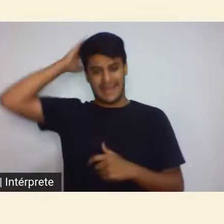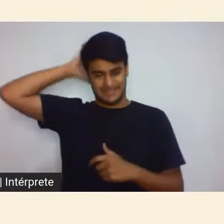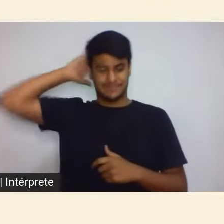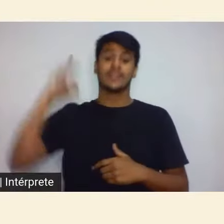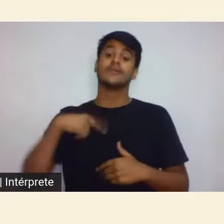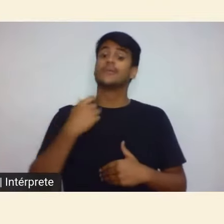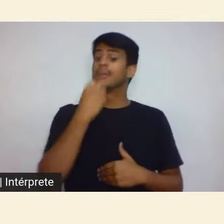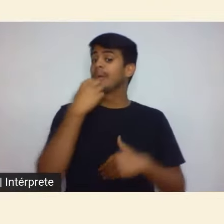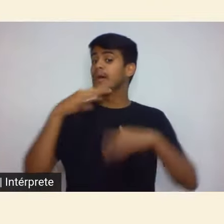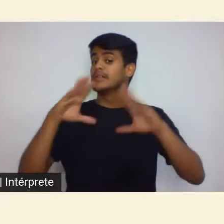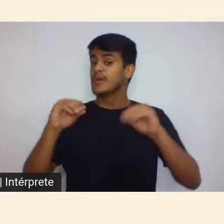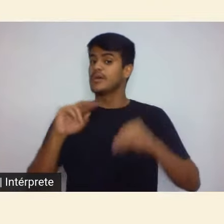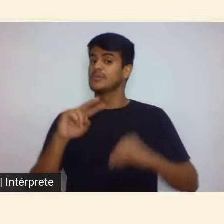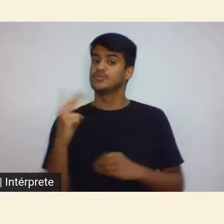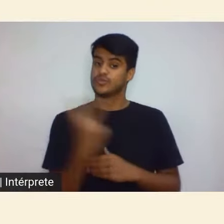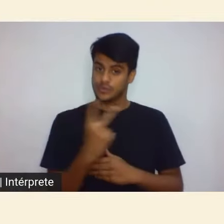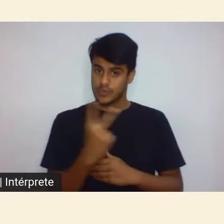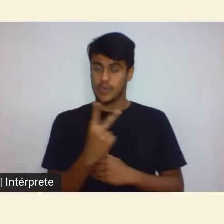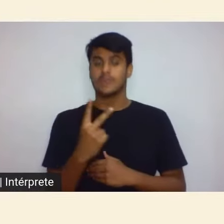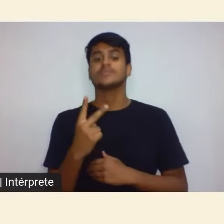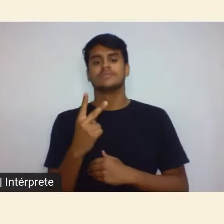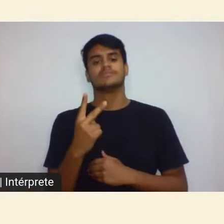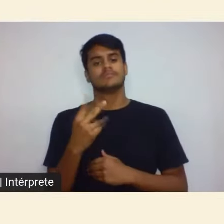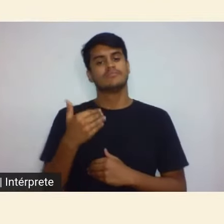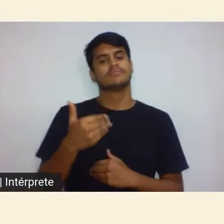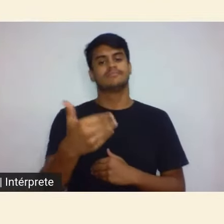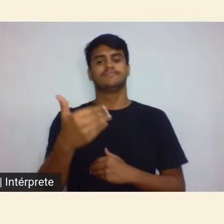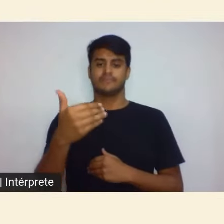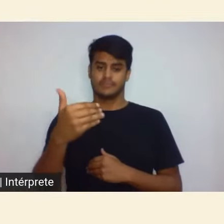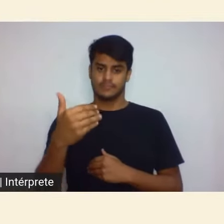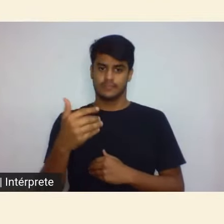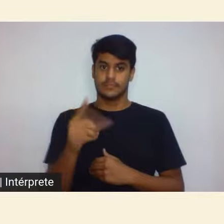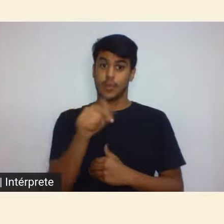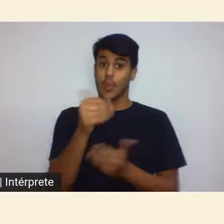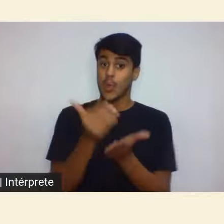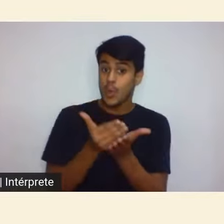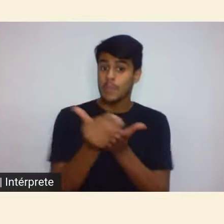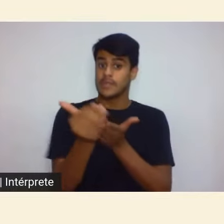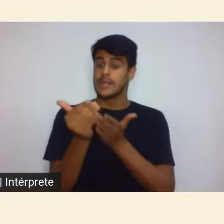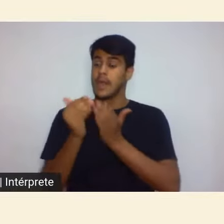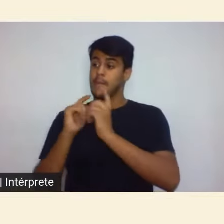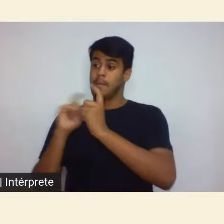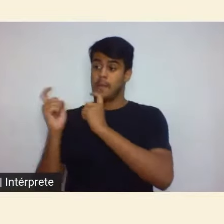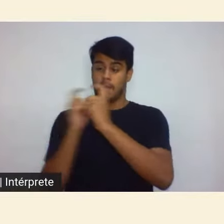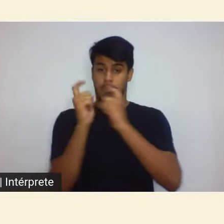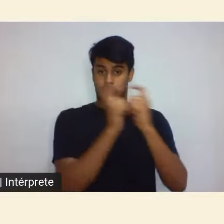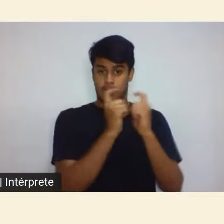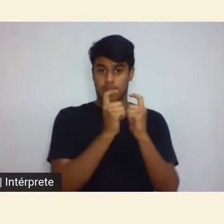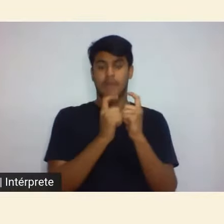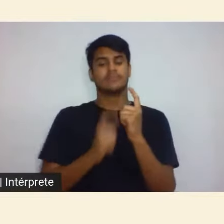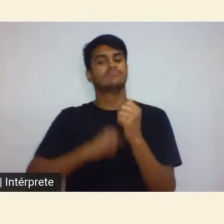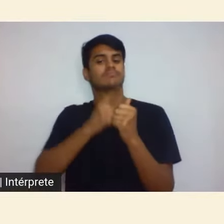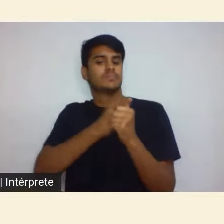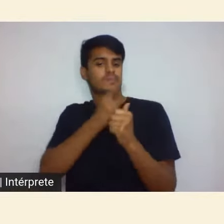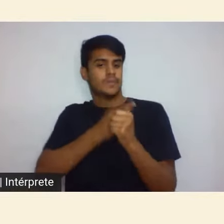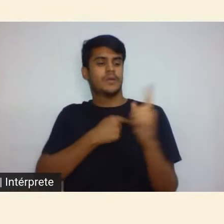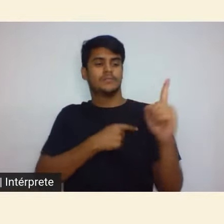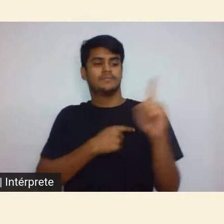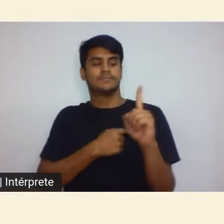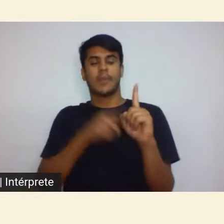dois. Já passo a palavra, a gente começará o debate ouvindo o professor